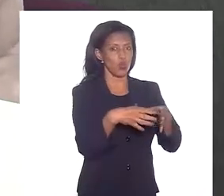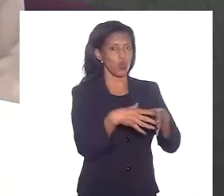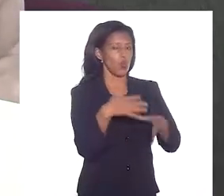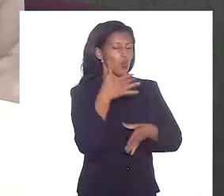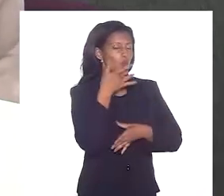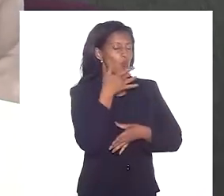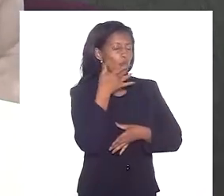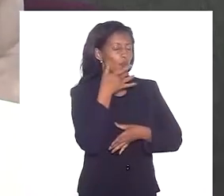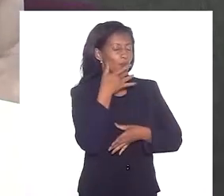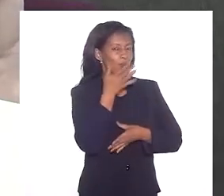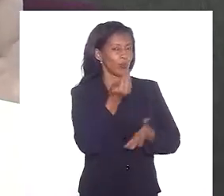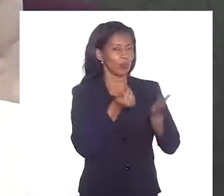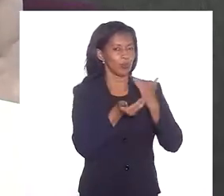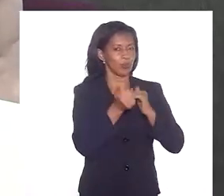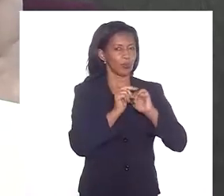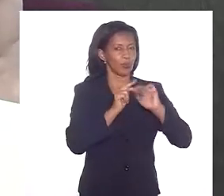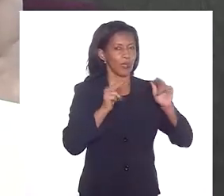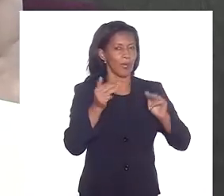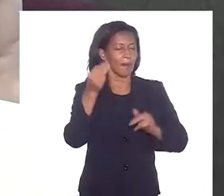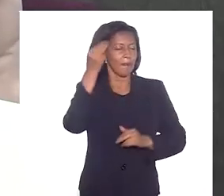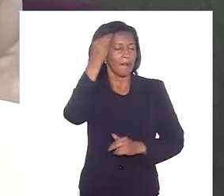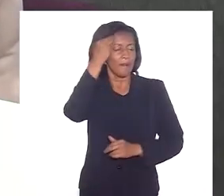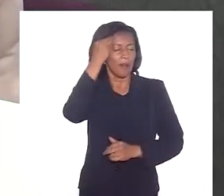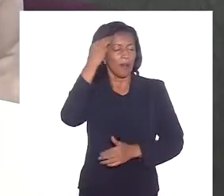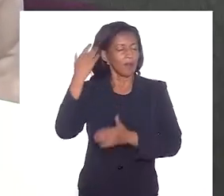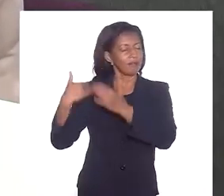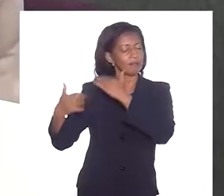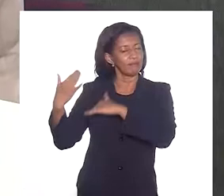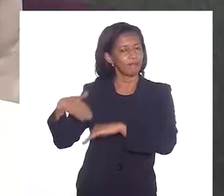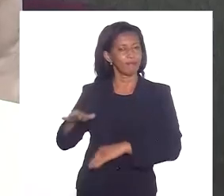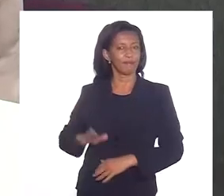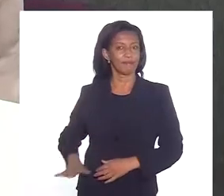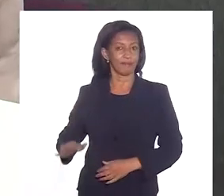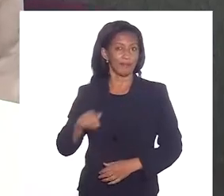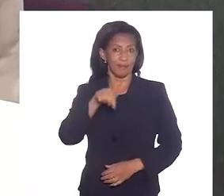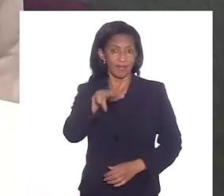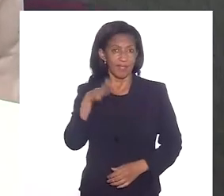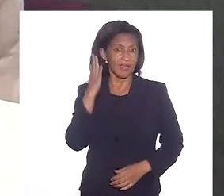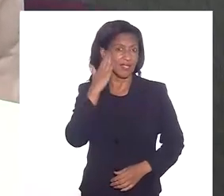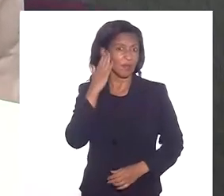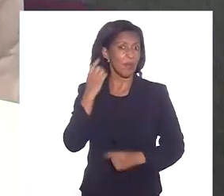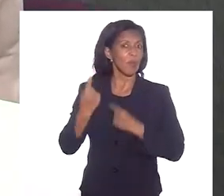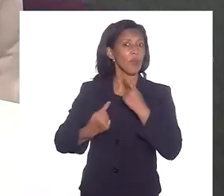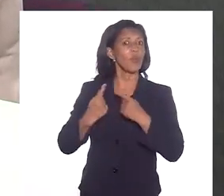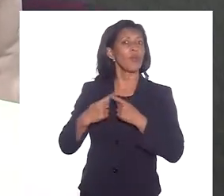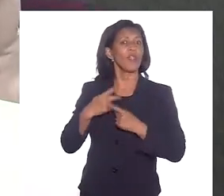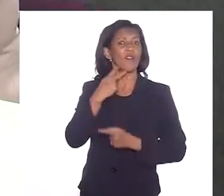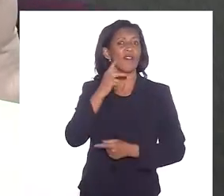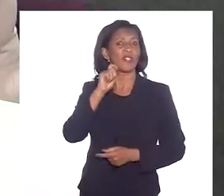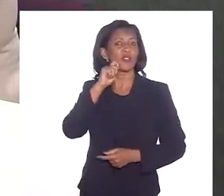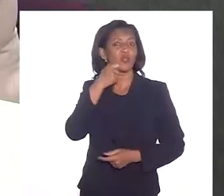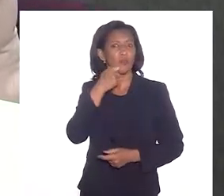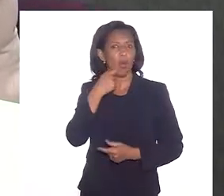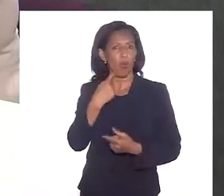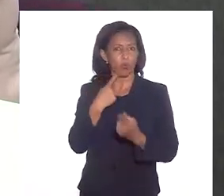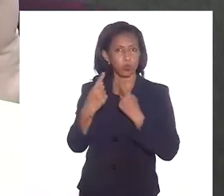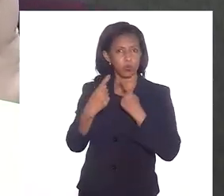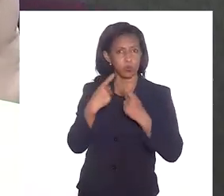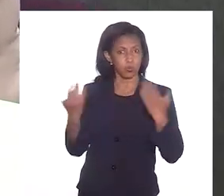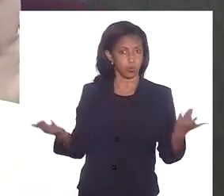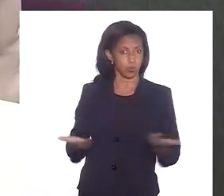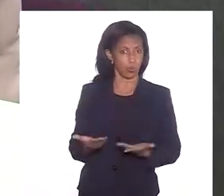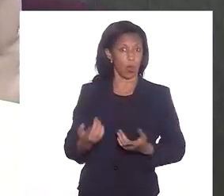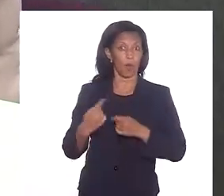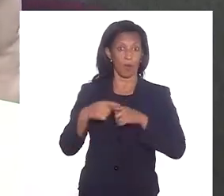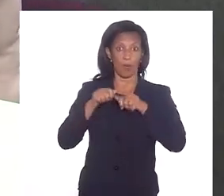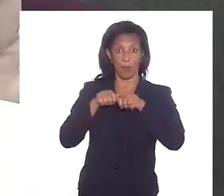comidas afetivas e costuma despertar memórias de infância. Mas quer saber por que estamos falando de pão no debate virtual de hoje?